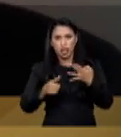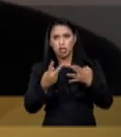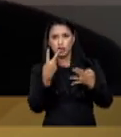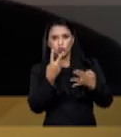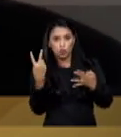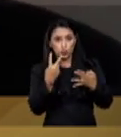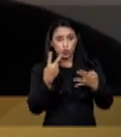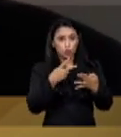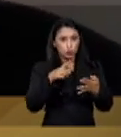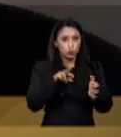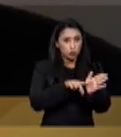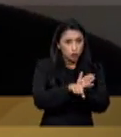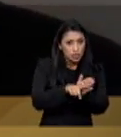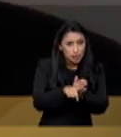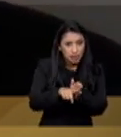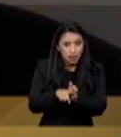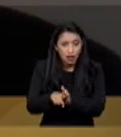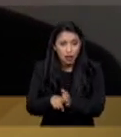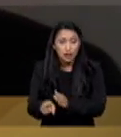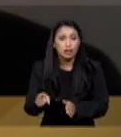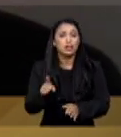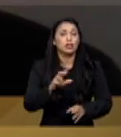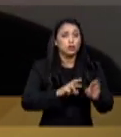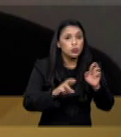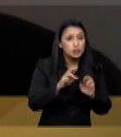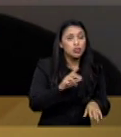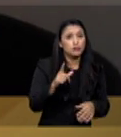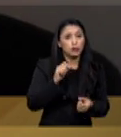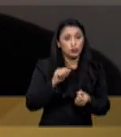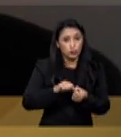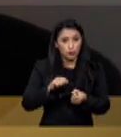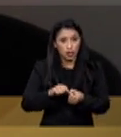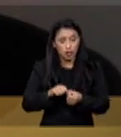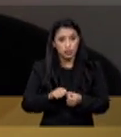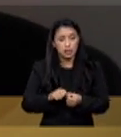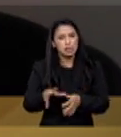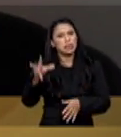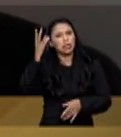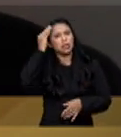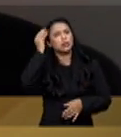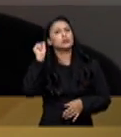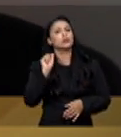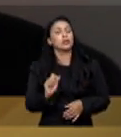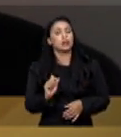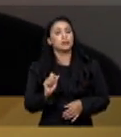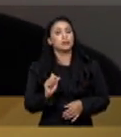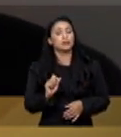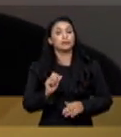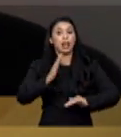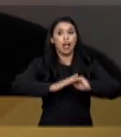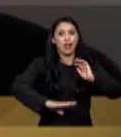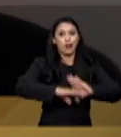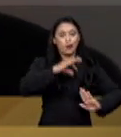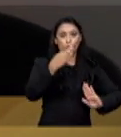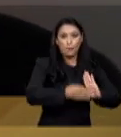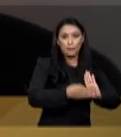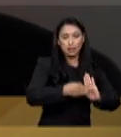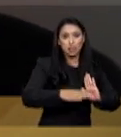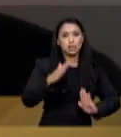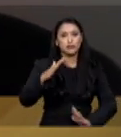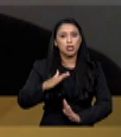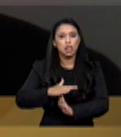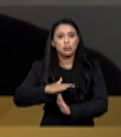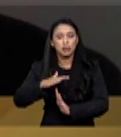aos quais a decisão agravada se refere, entendeu-se por restringir o âmbito da competência, limitando-se